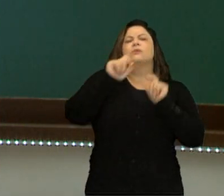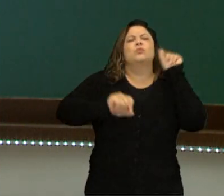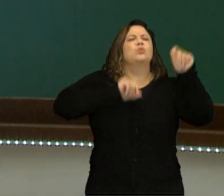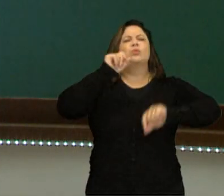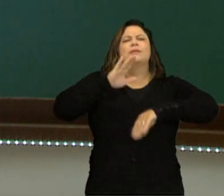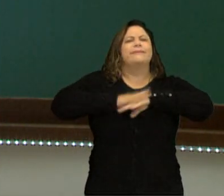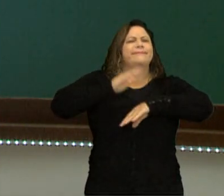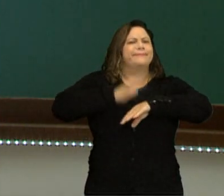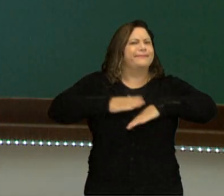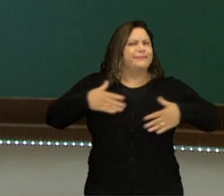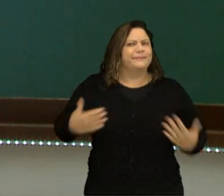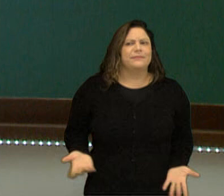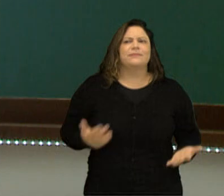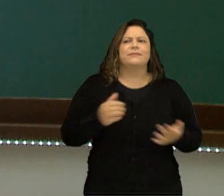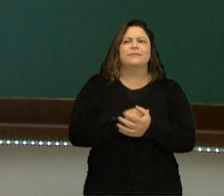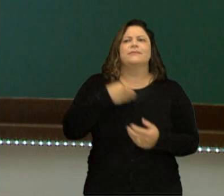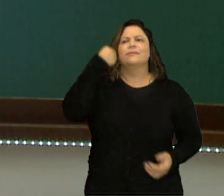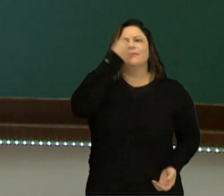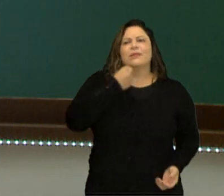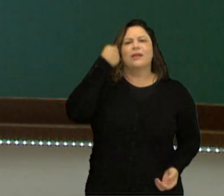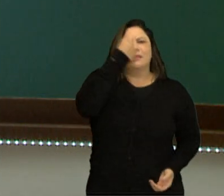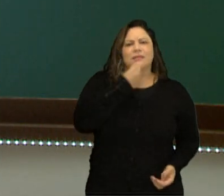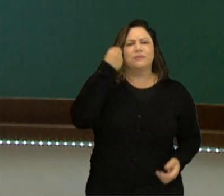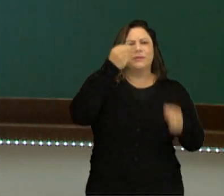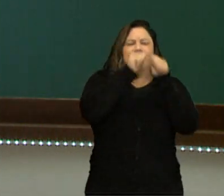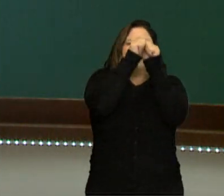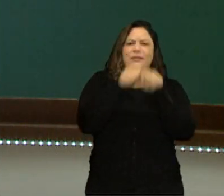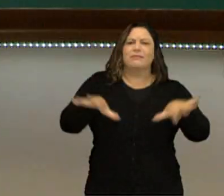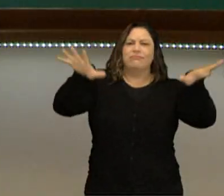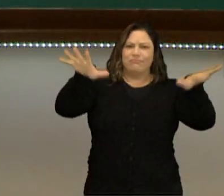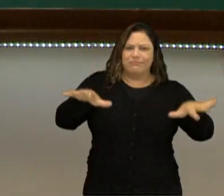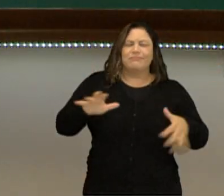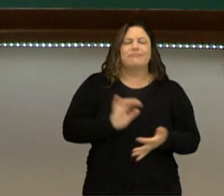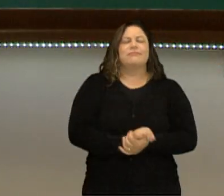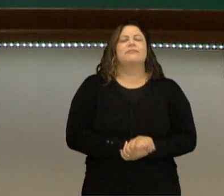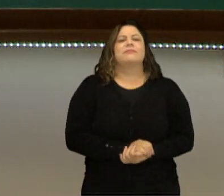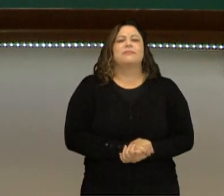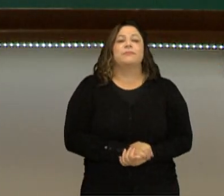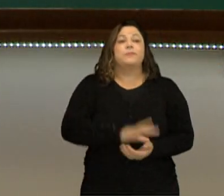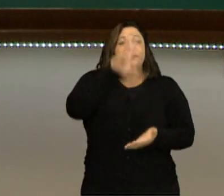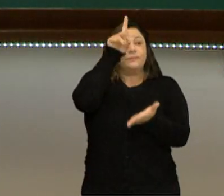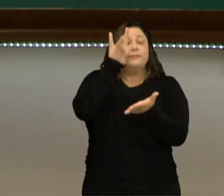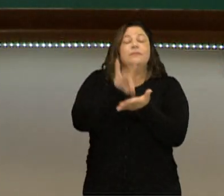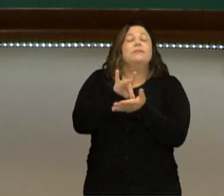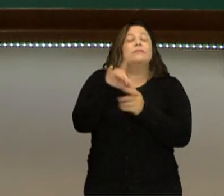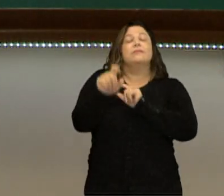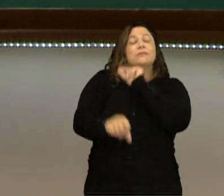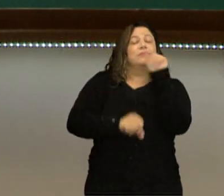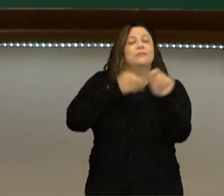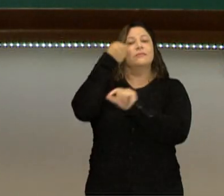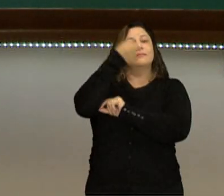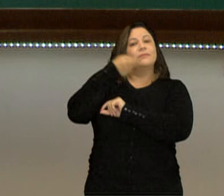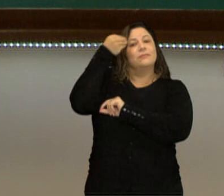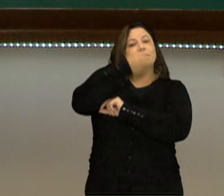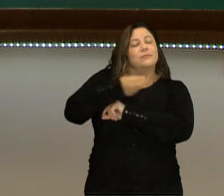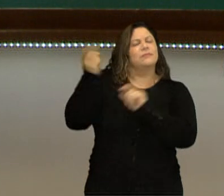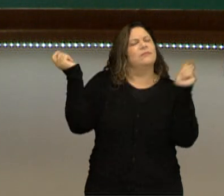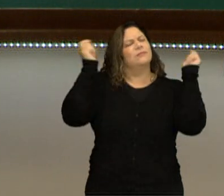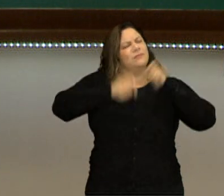fez. O experimento da dispersão. Na verdade, querido aluno, esse experimento você pode